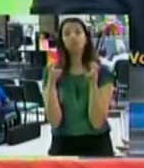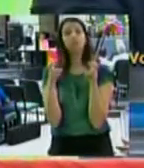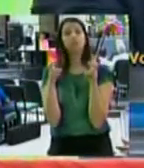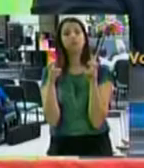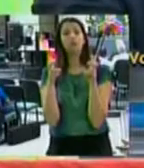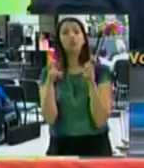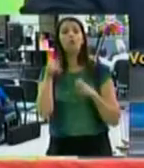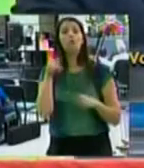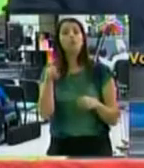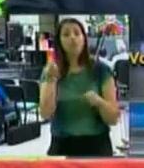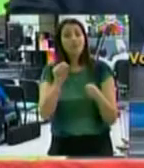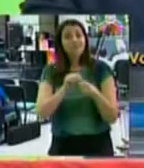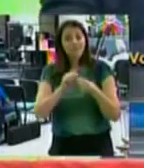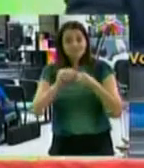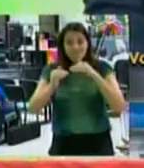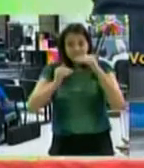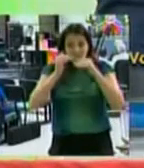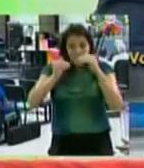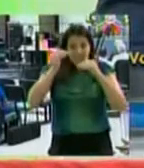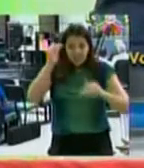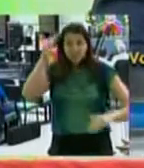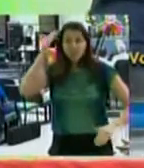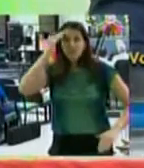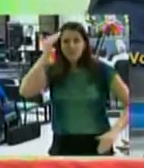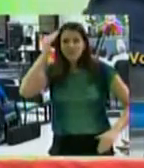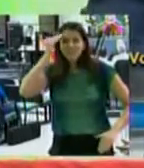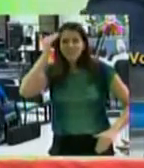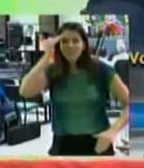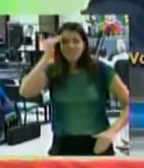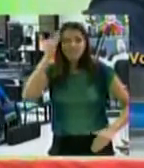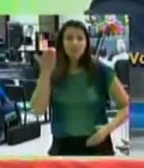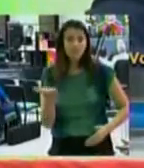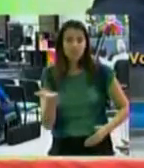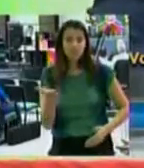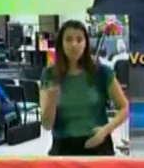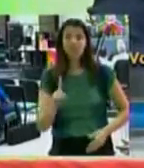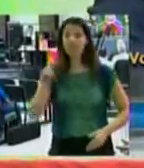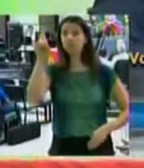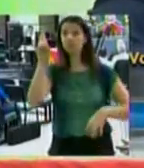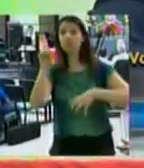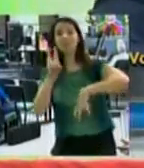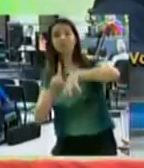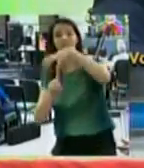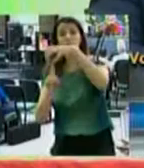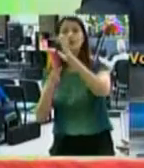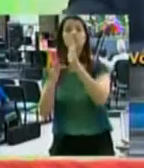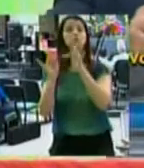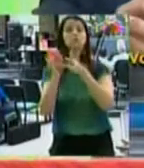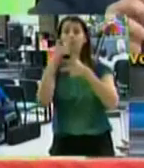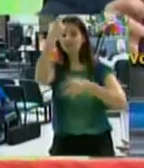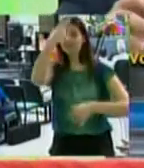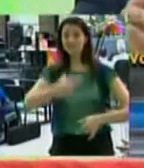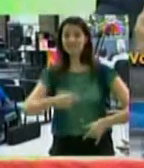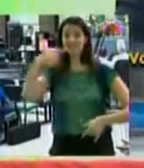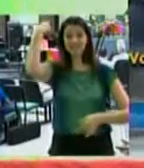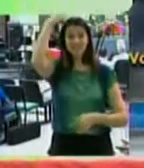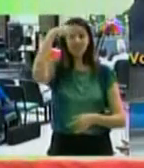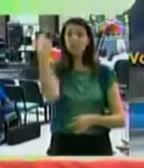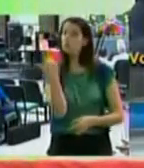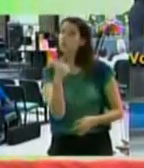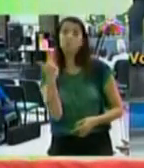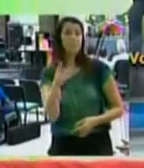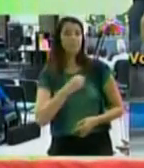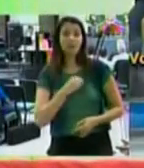fizeram a construção de raciocínio que eu fiz? Ele é santo. Como santo, não tem pecados, não tem erros,